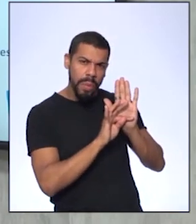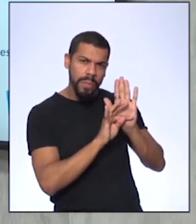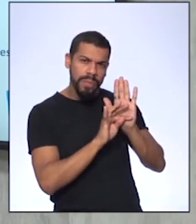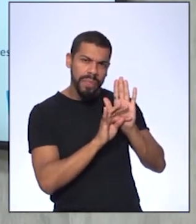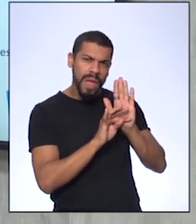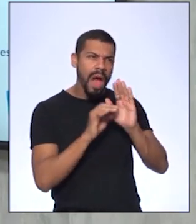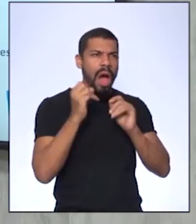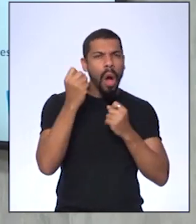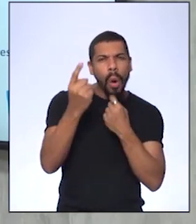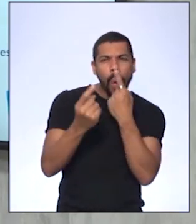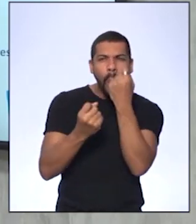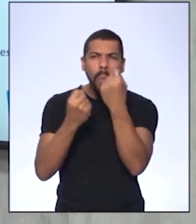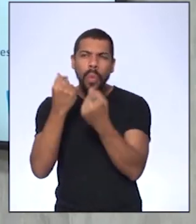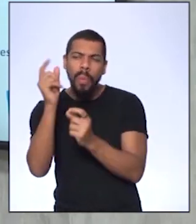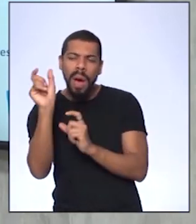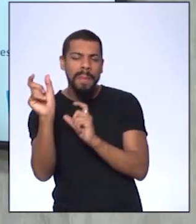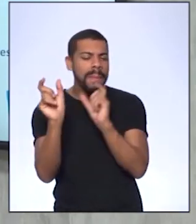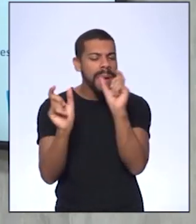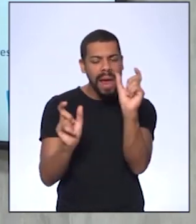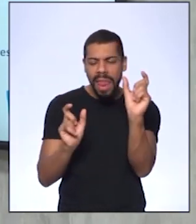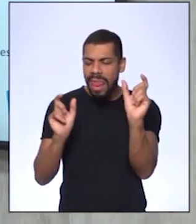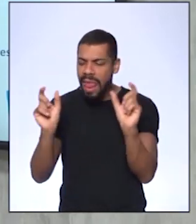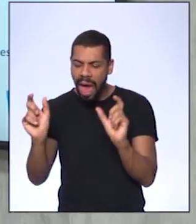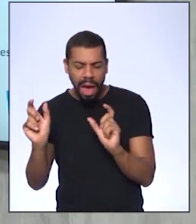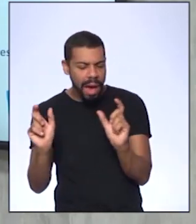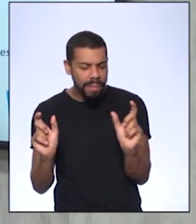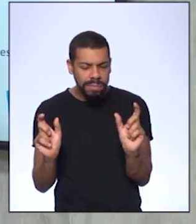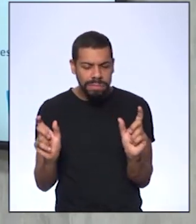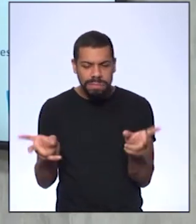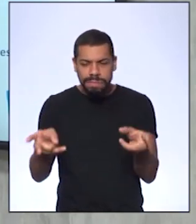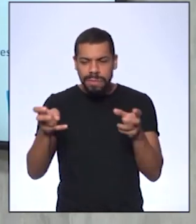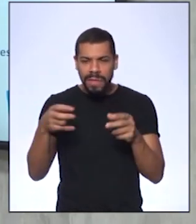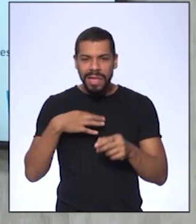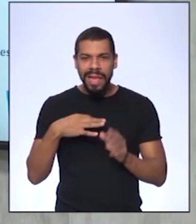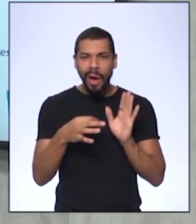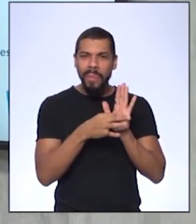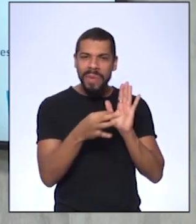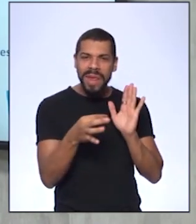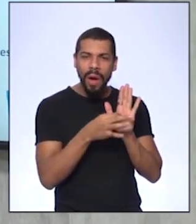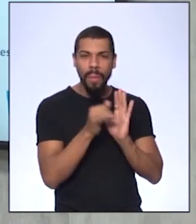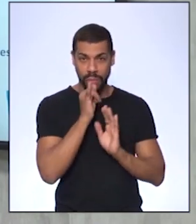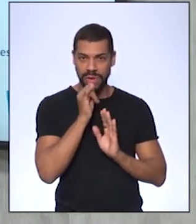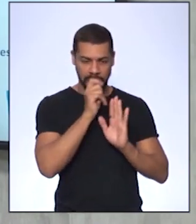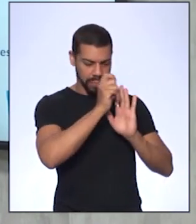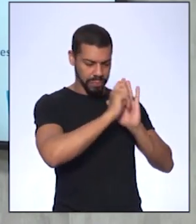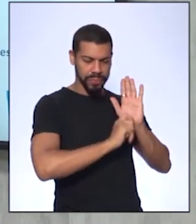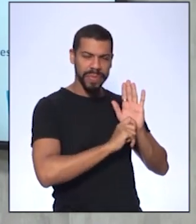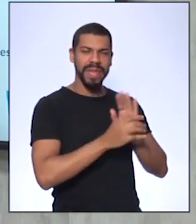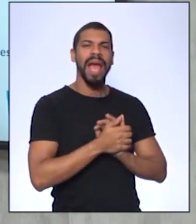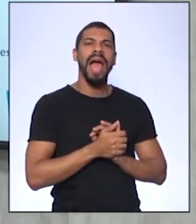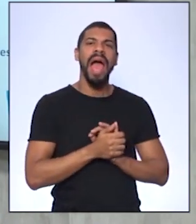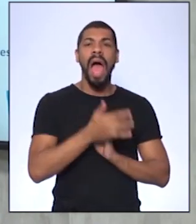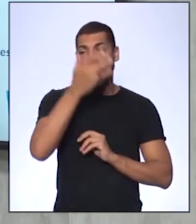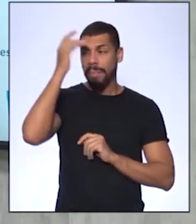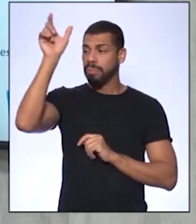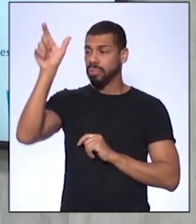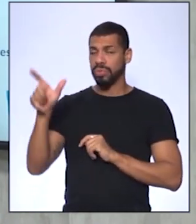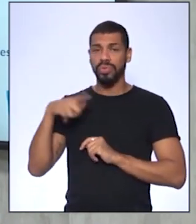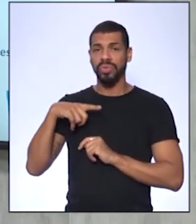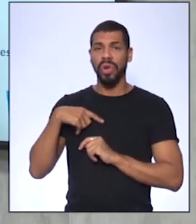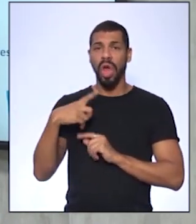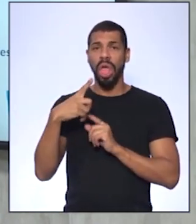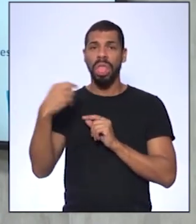por meio de algumas palavras, a opinião de quem está escrevendo. Então, a pessoa diz assim, vamos imaginar, fulano de tal deixou de